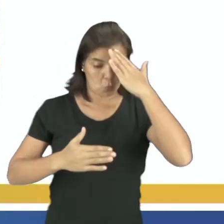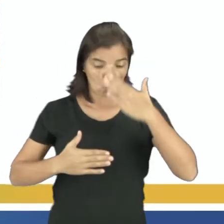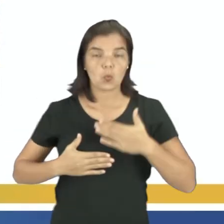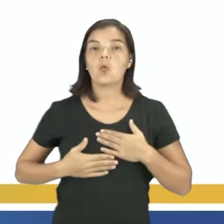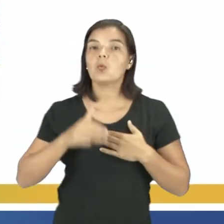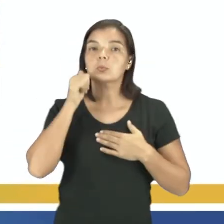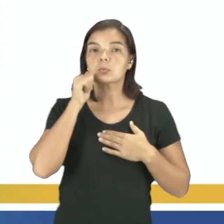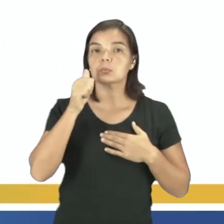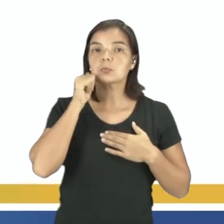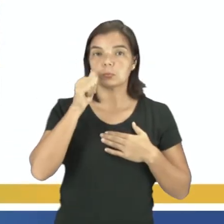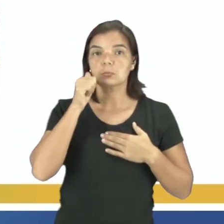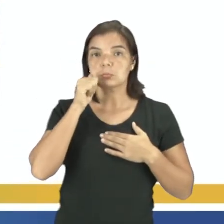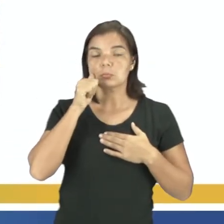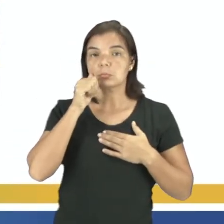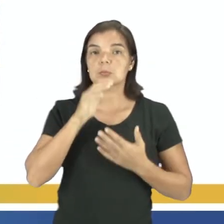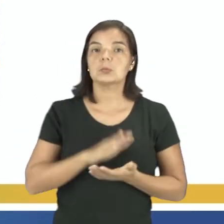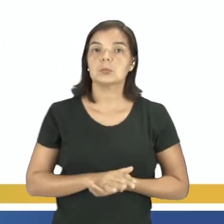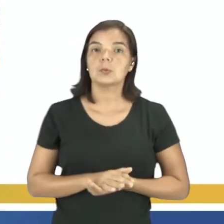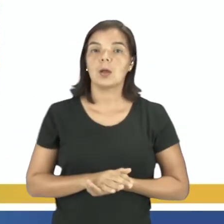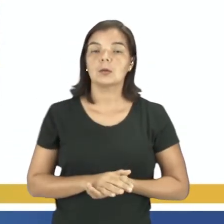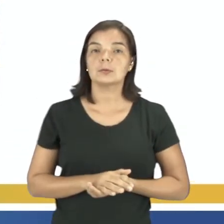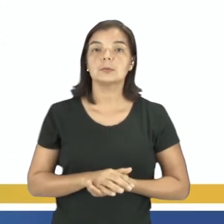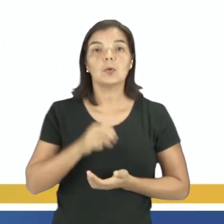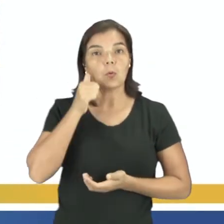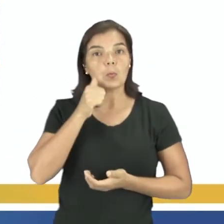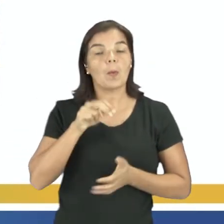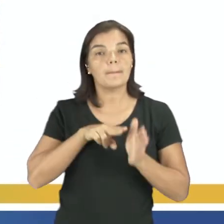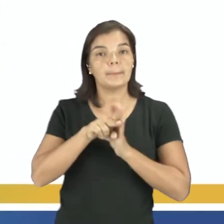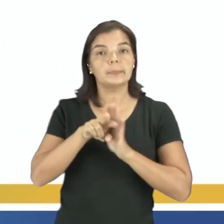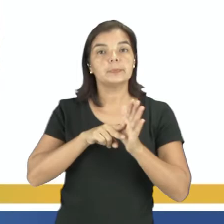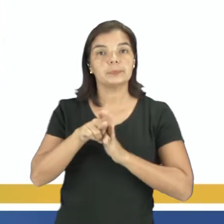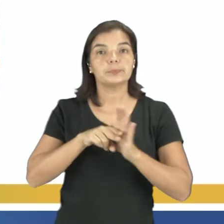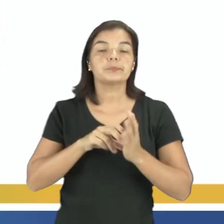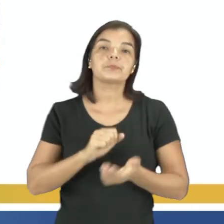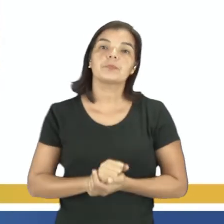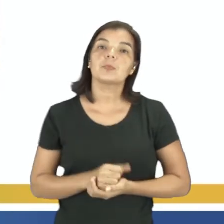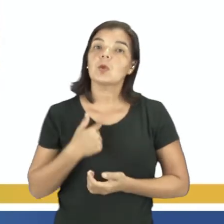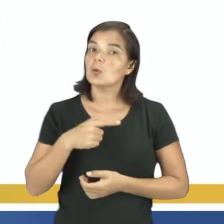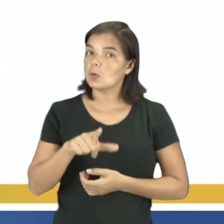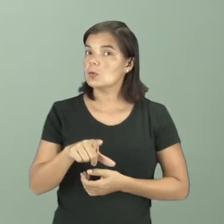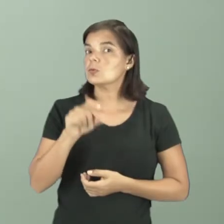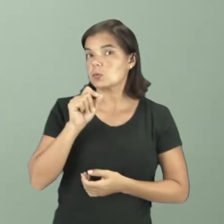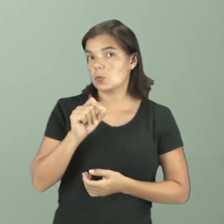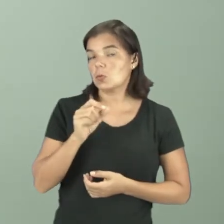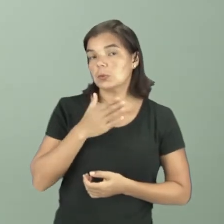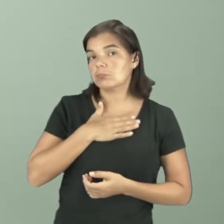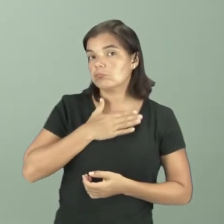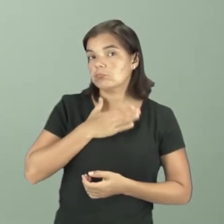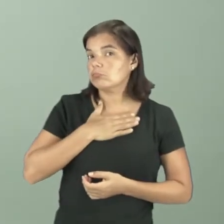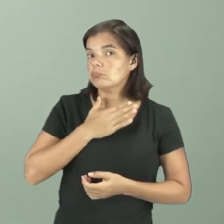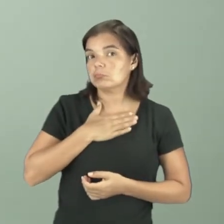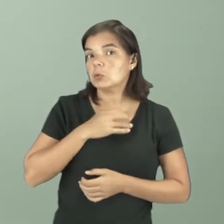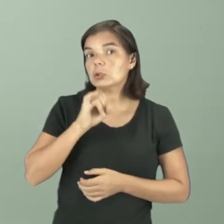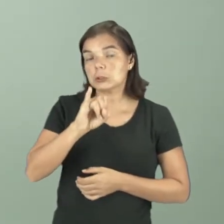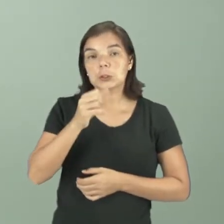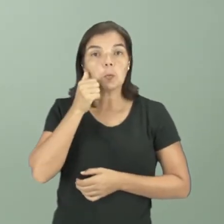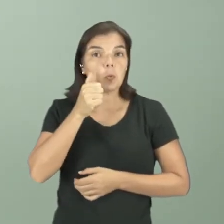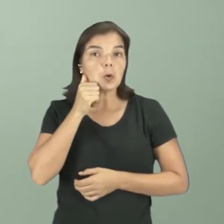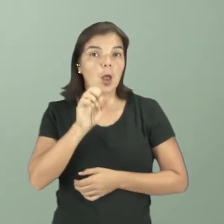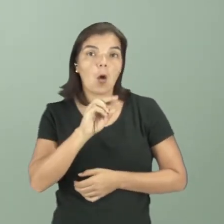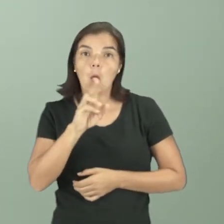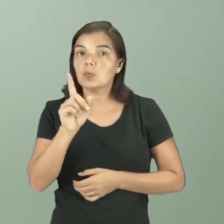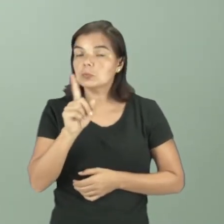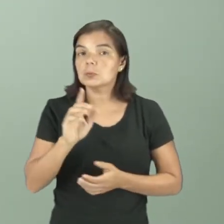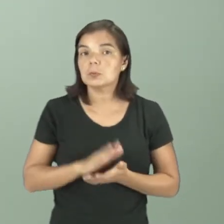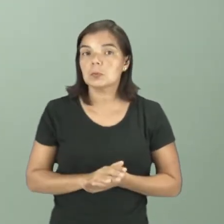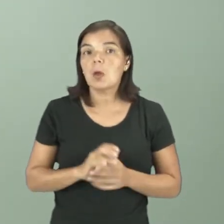mulher, determinado por essa feminilidade biológica, eu escolho, é uma escolha minha, ser mulher ou não. Eu